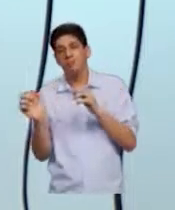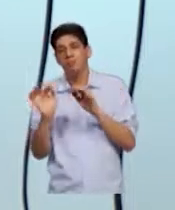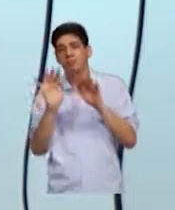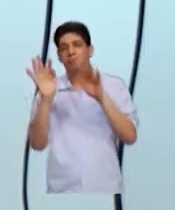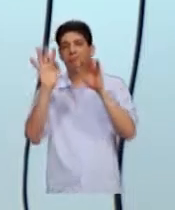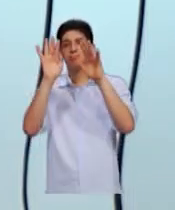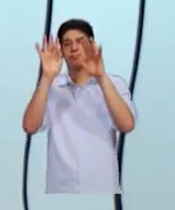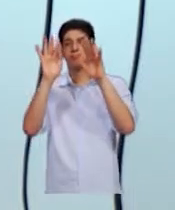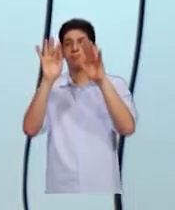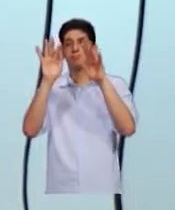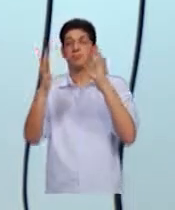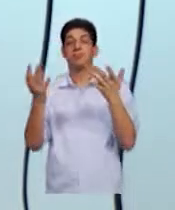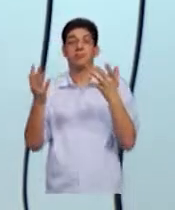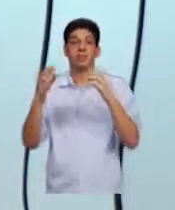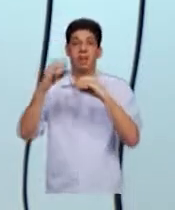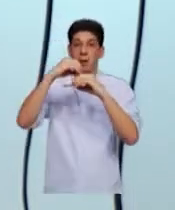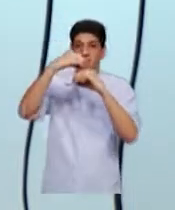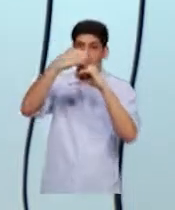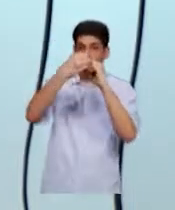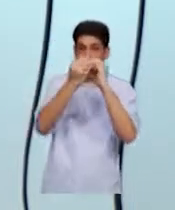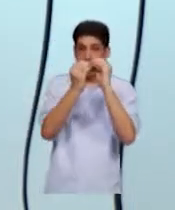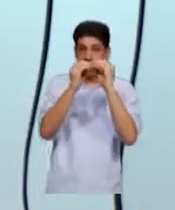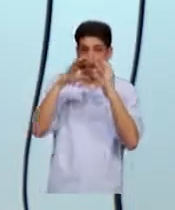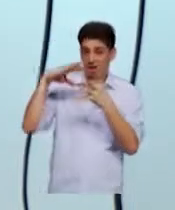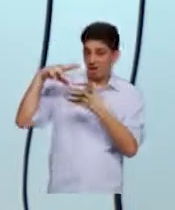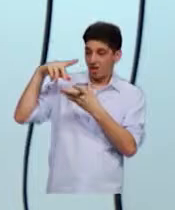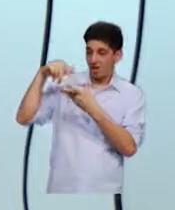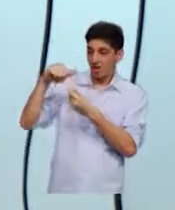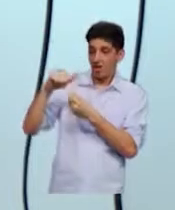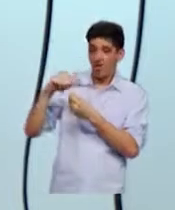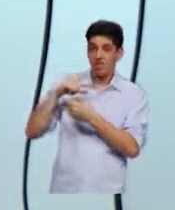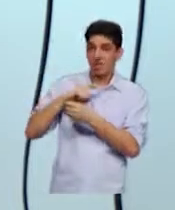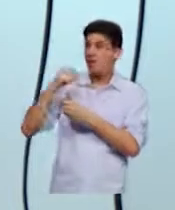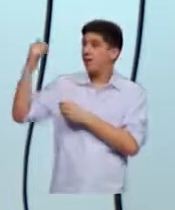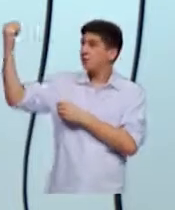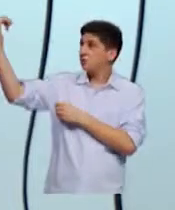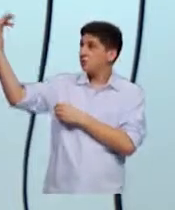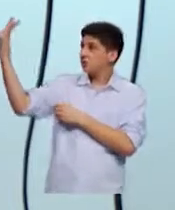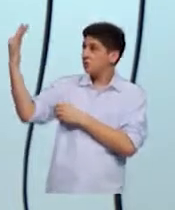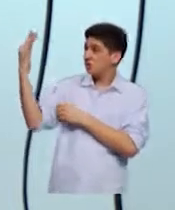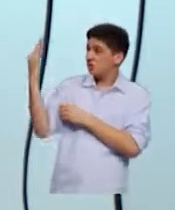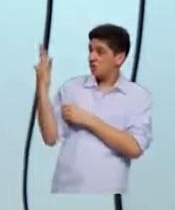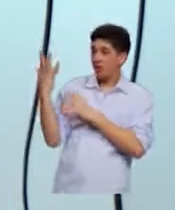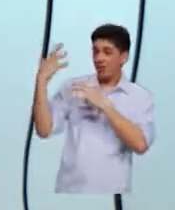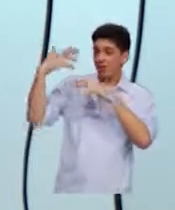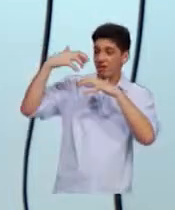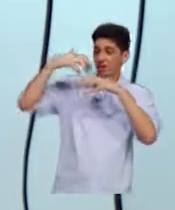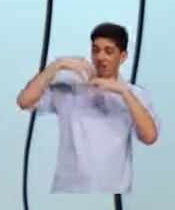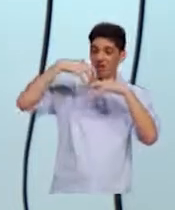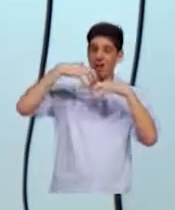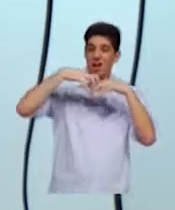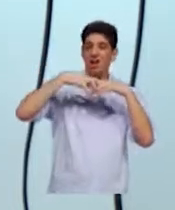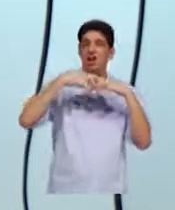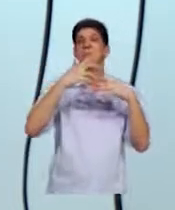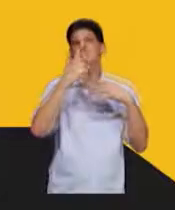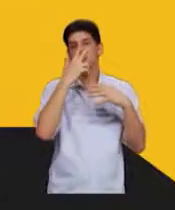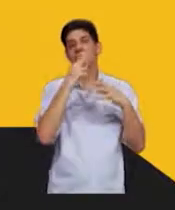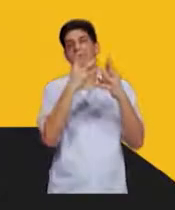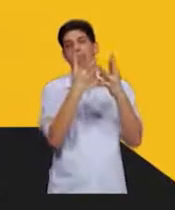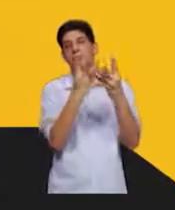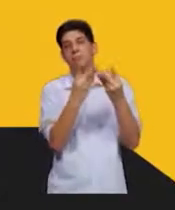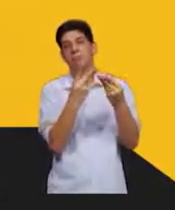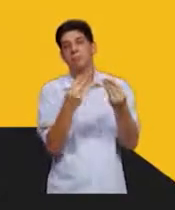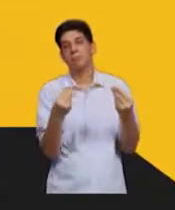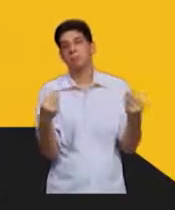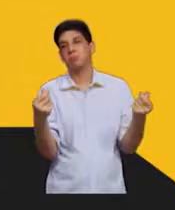essa molécula chega na atmosfera terrestre, que ela recebe os raios ultravioletas, é como se ela se desfizesse.